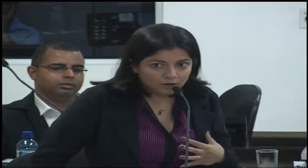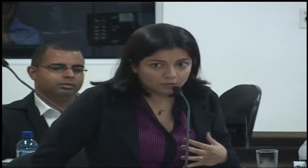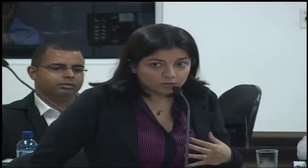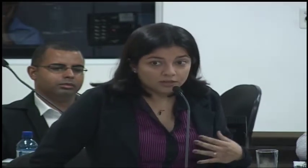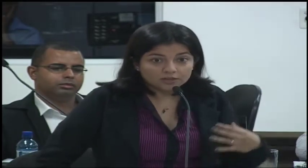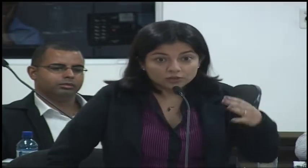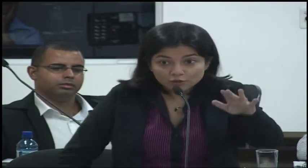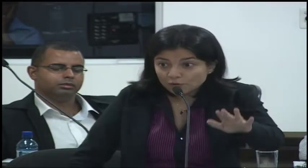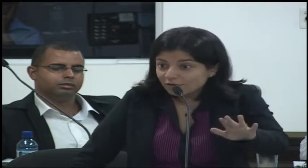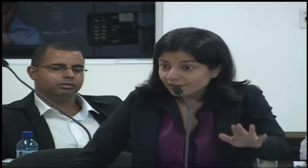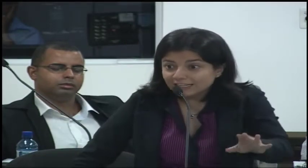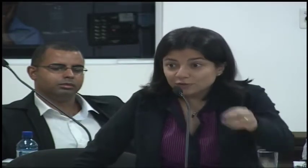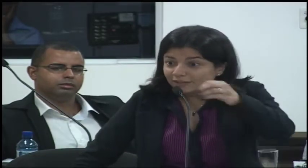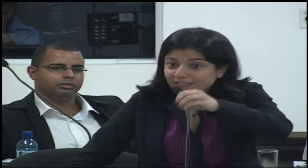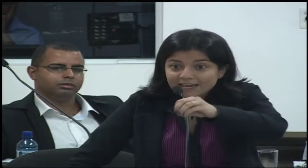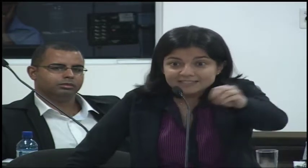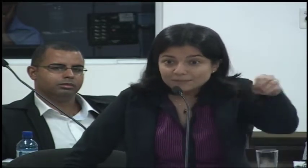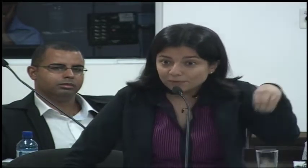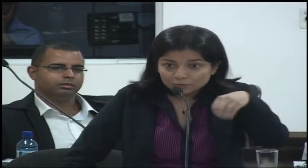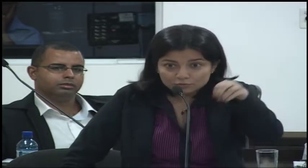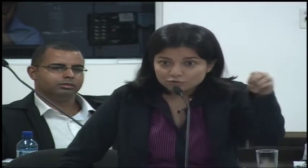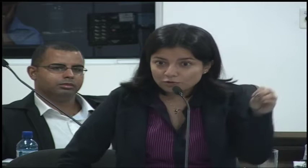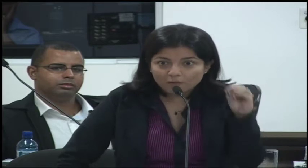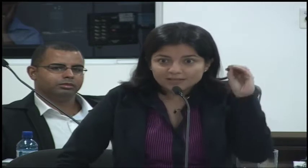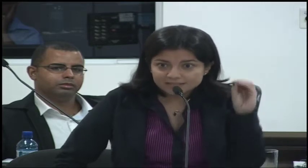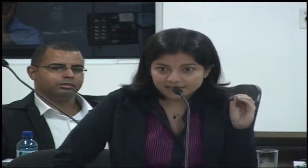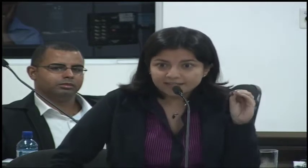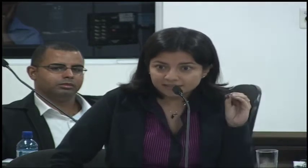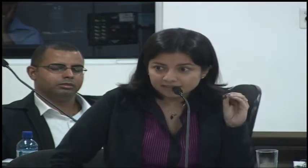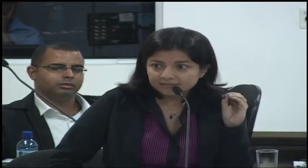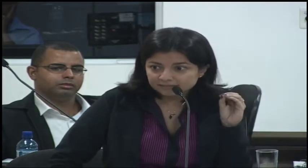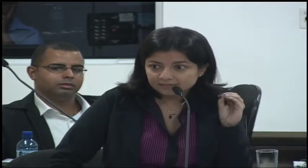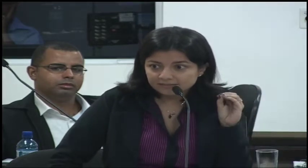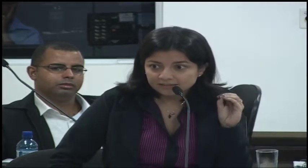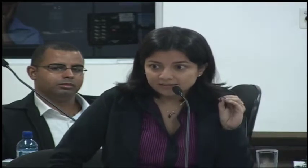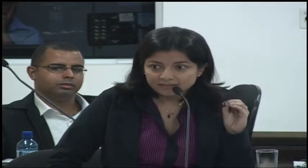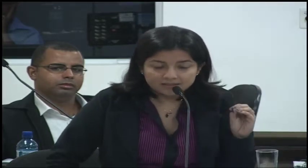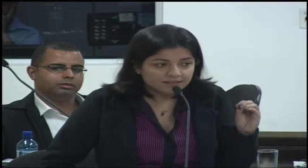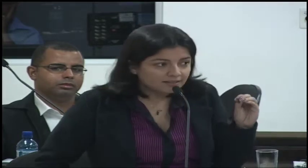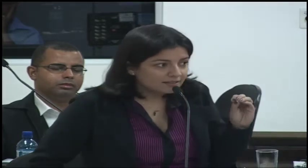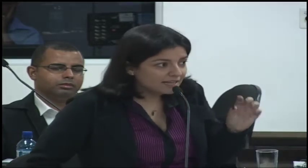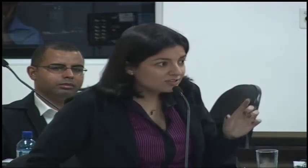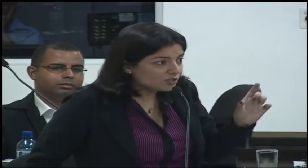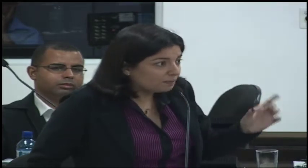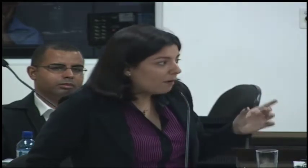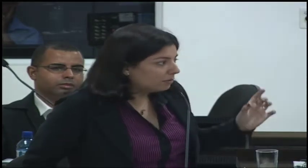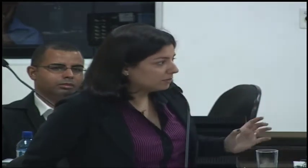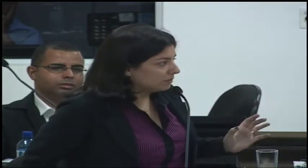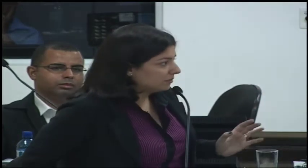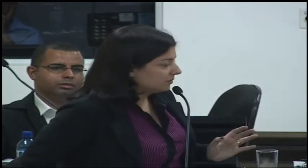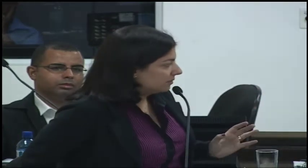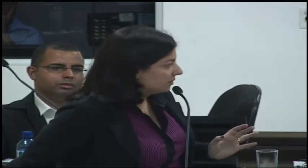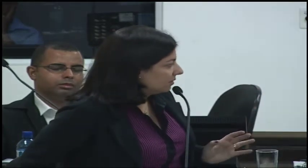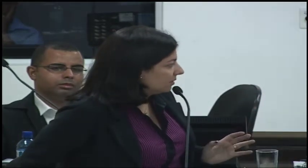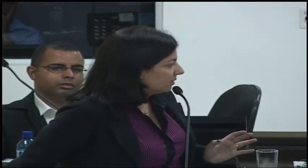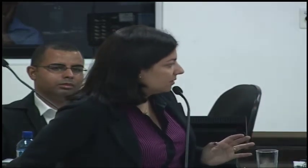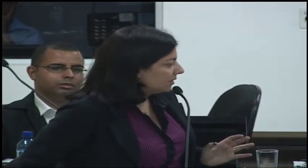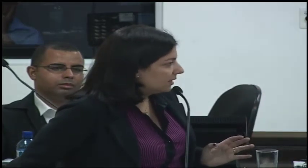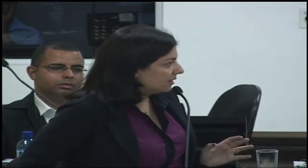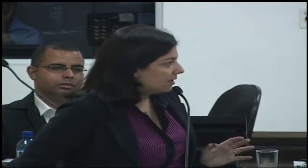algo que o governador nem se pronunciou acerca desse ponto